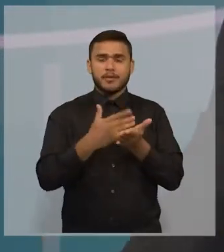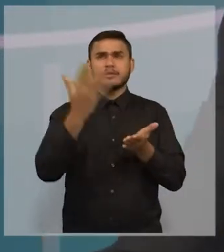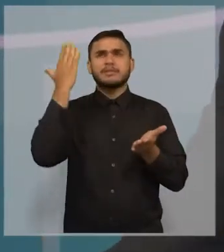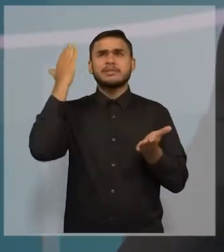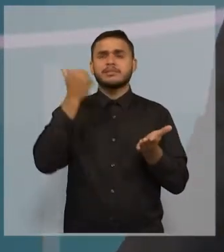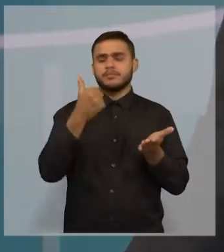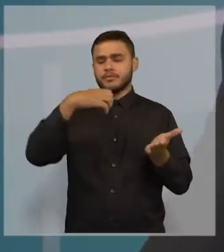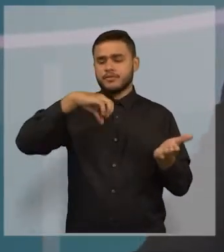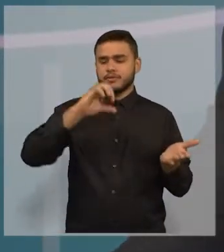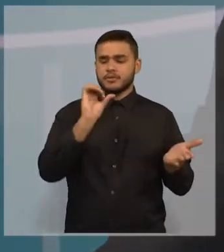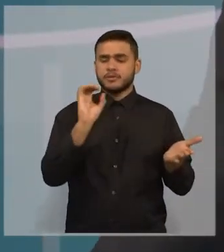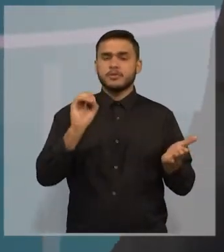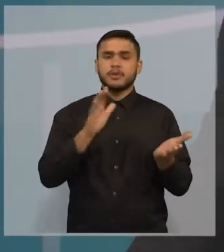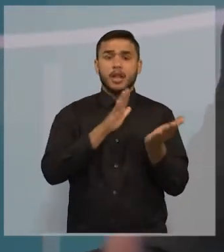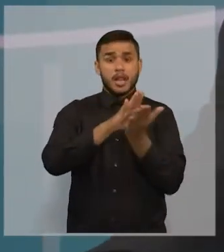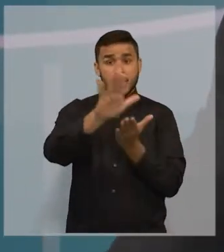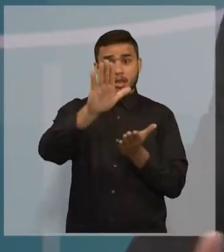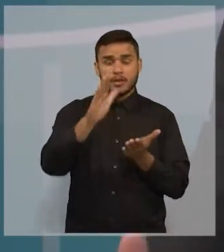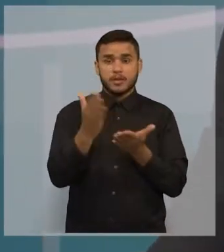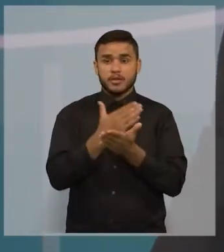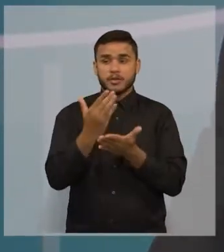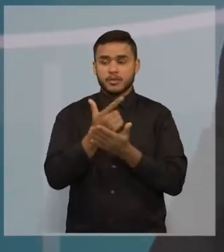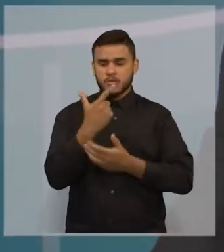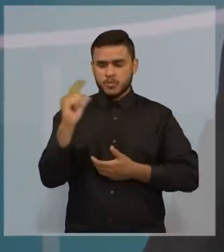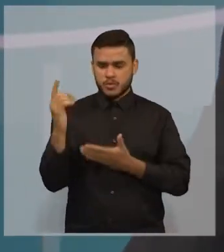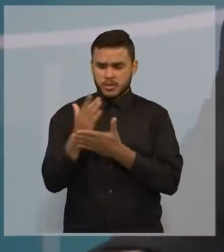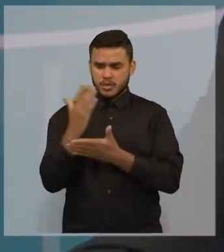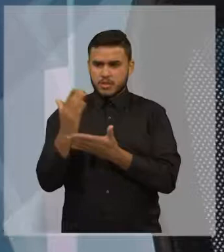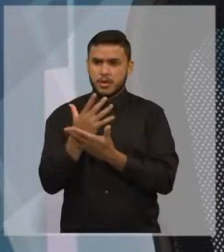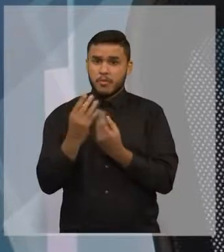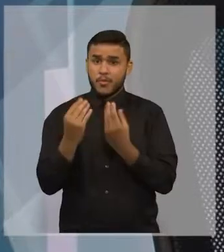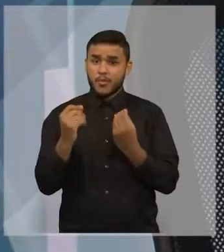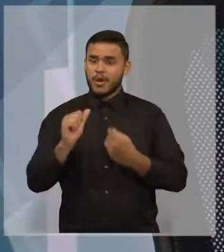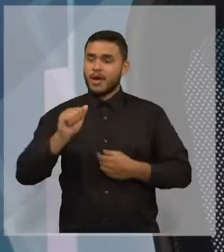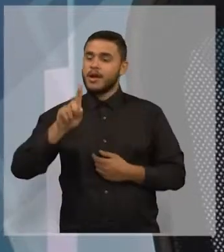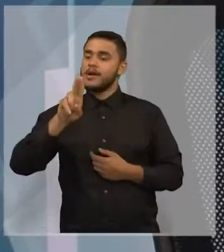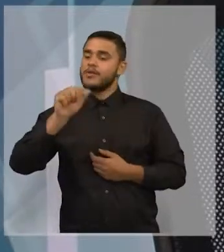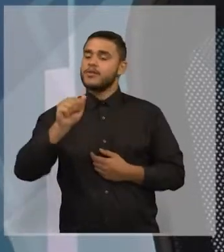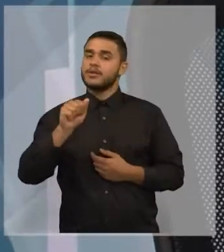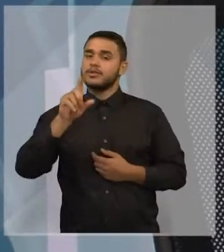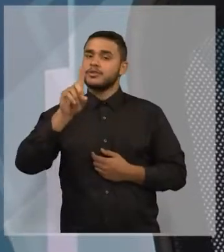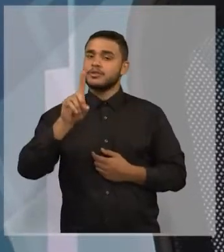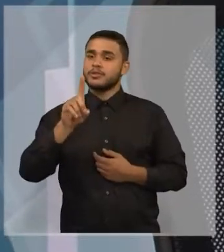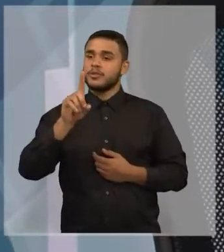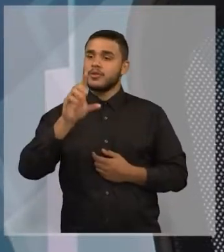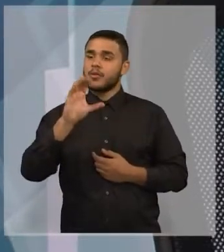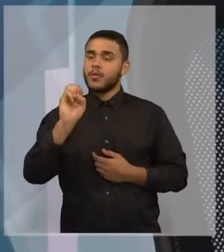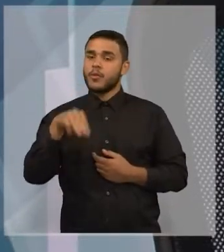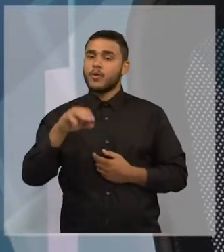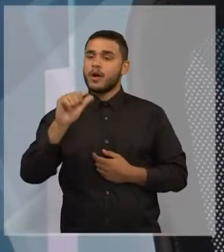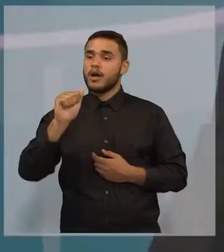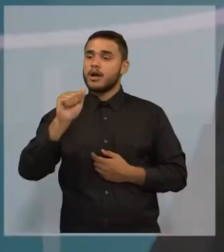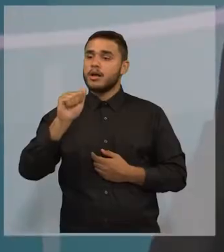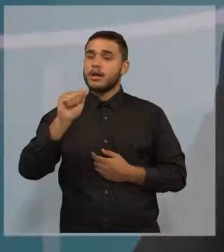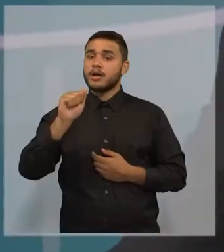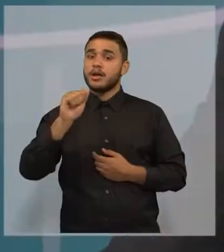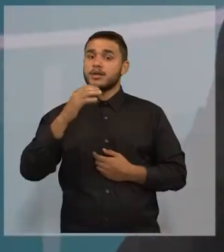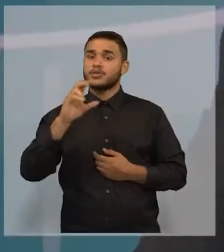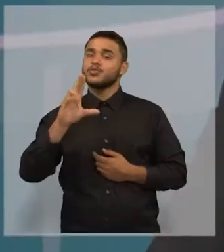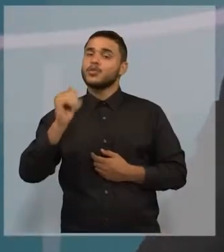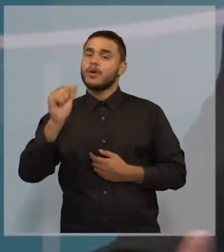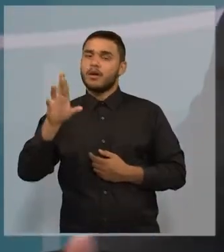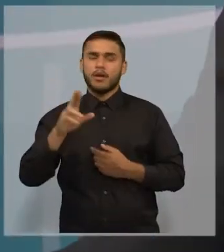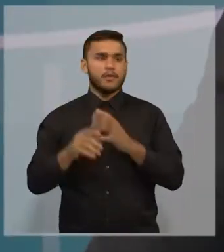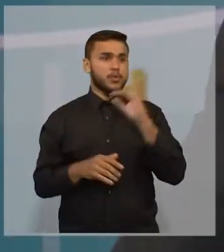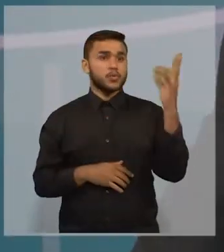literatura engajada em questões políticas, isso foi na década de 60, ele lança um livro Água com Açúcar e vende carradas de livros. Isso não